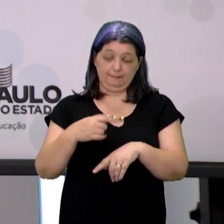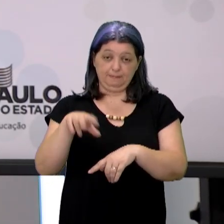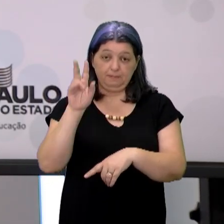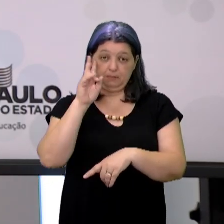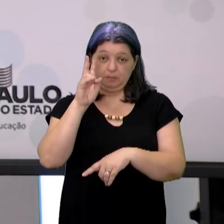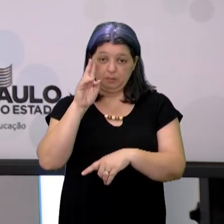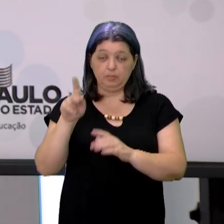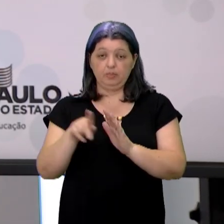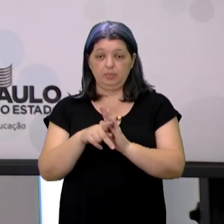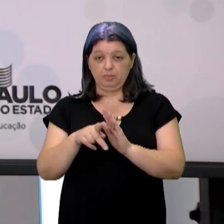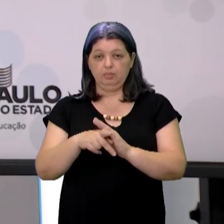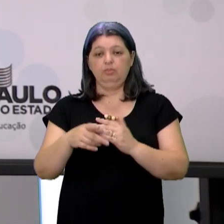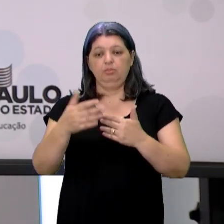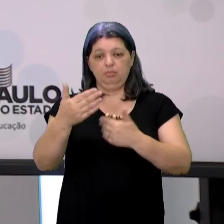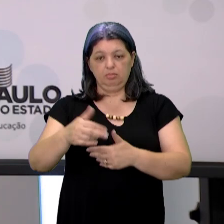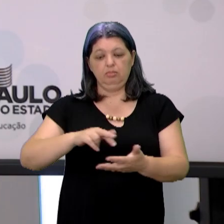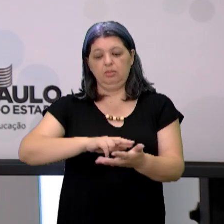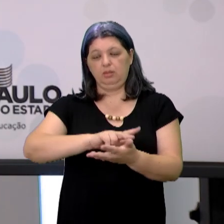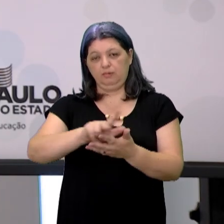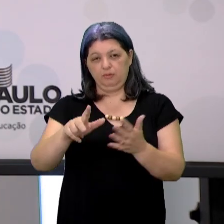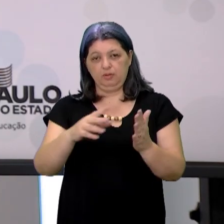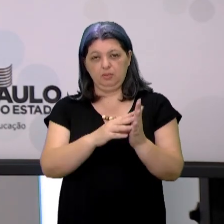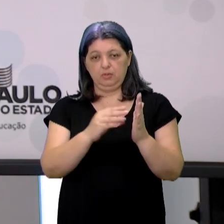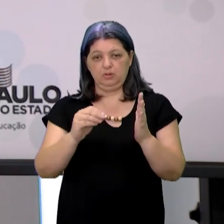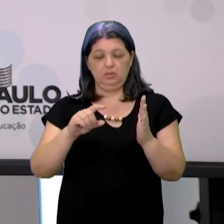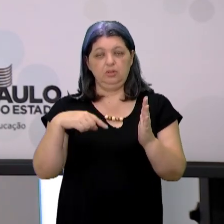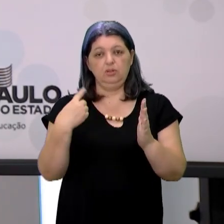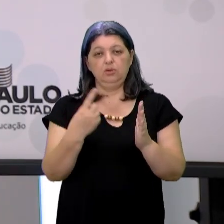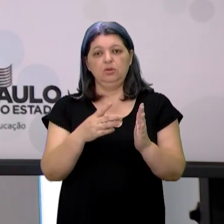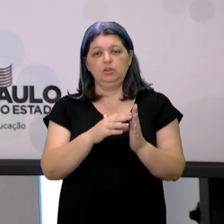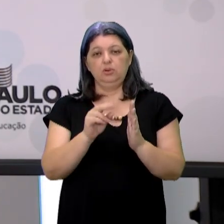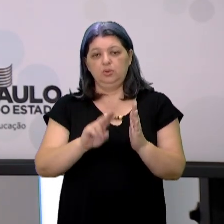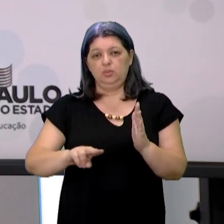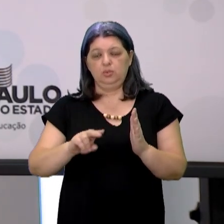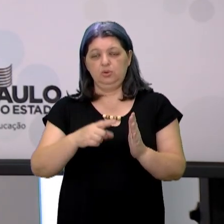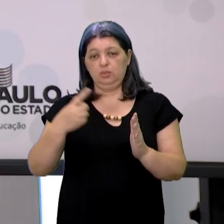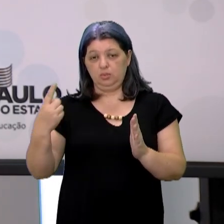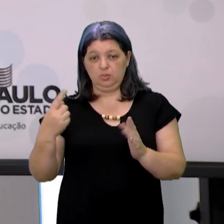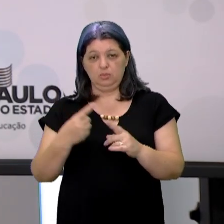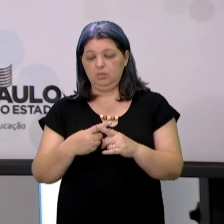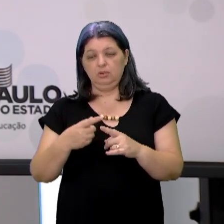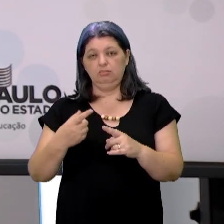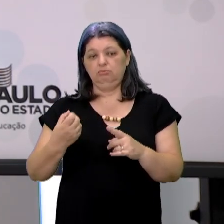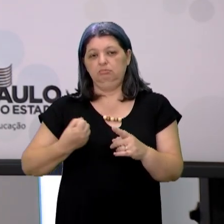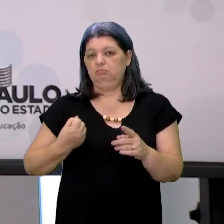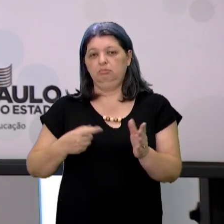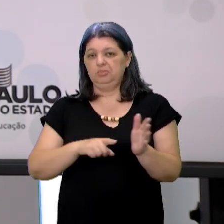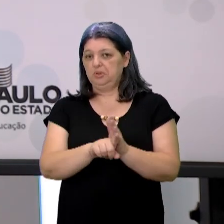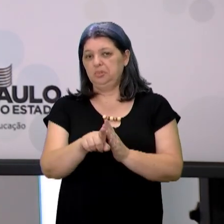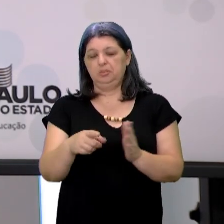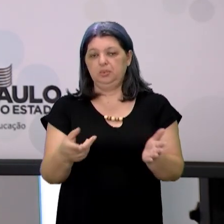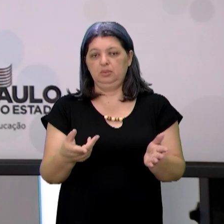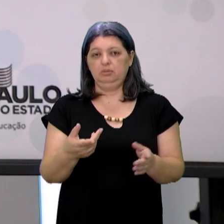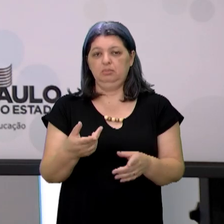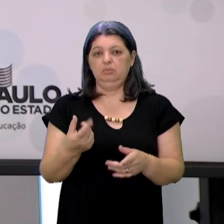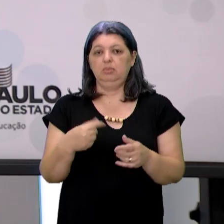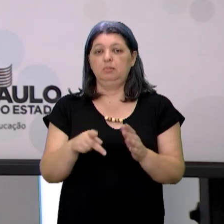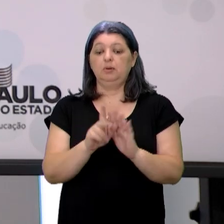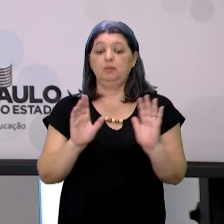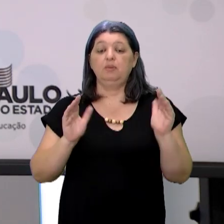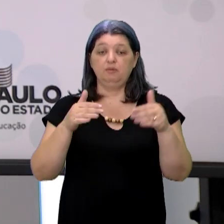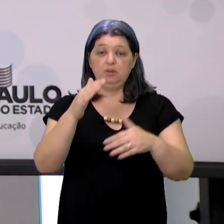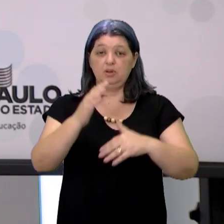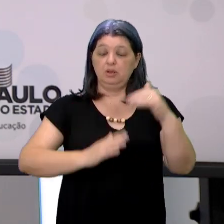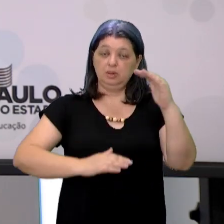que as provas elas têm muitos modelos, a gente está com o modelo 1, então por isso que a gente nem coloca o número da questão. Você vai ter que focar na habilidade.